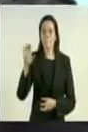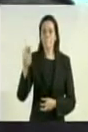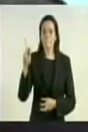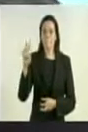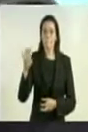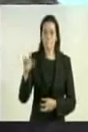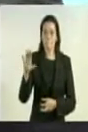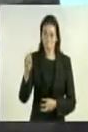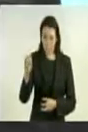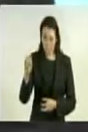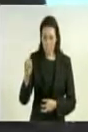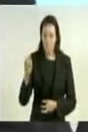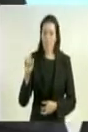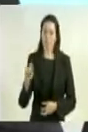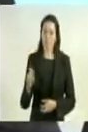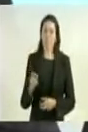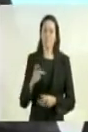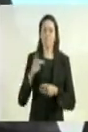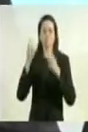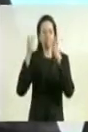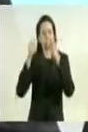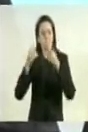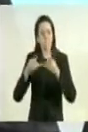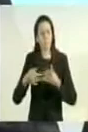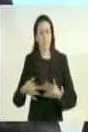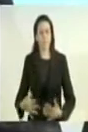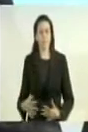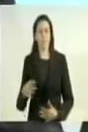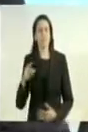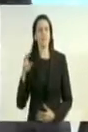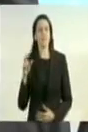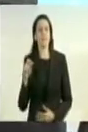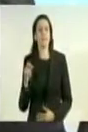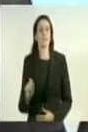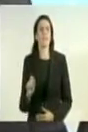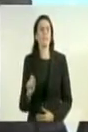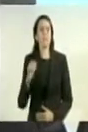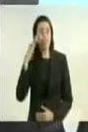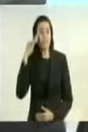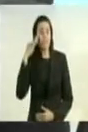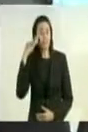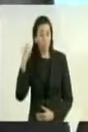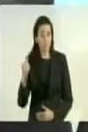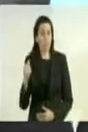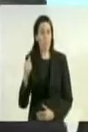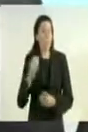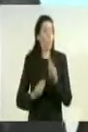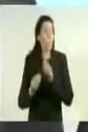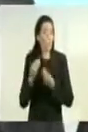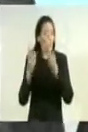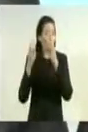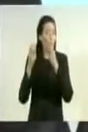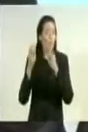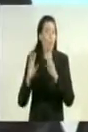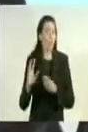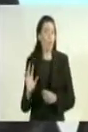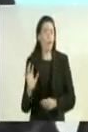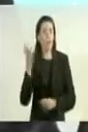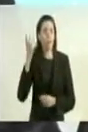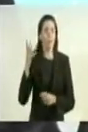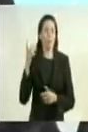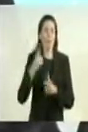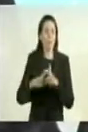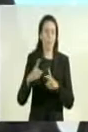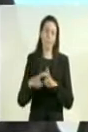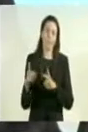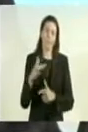que tem que ir a base, a saúde da família tem que estar lá para evitar justamente a